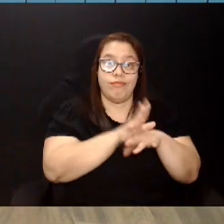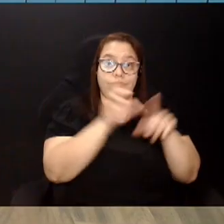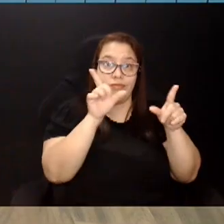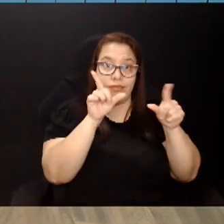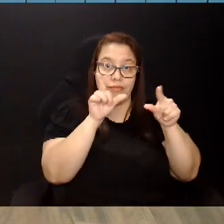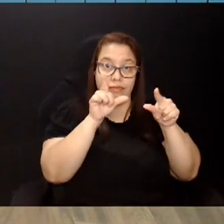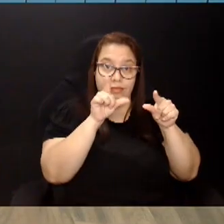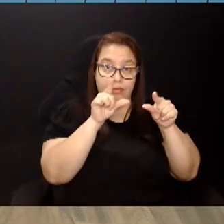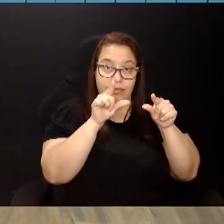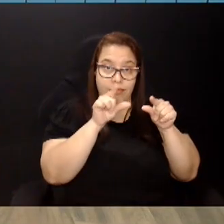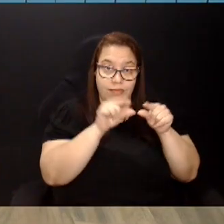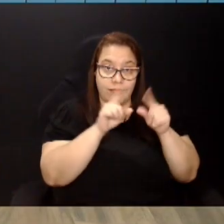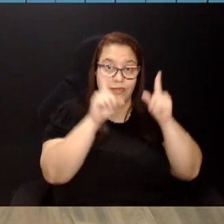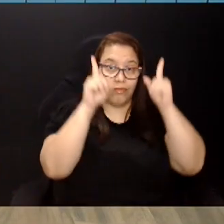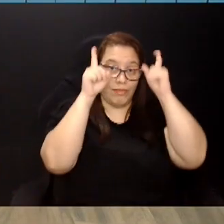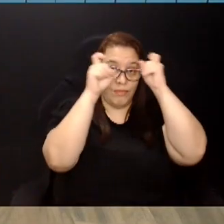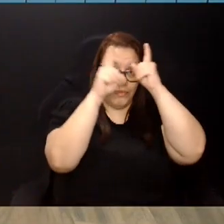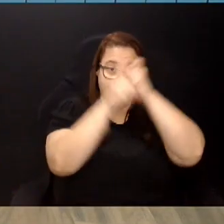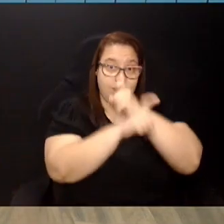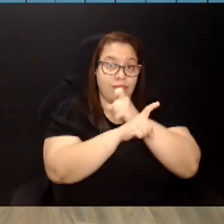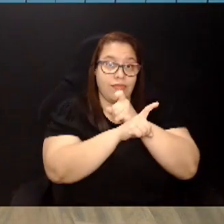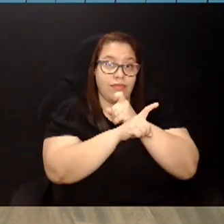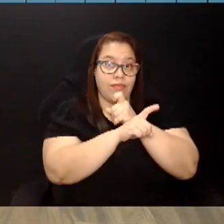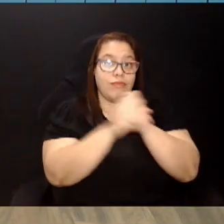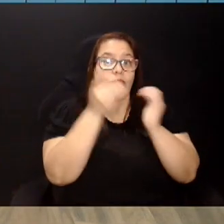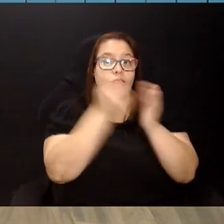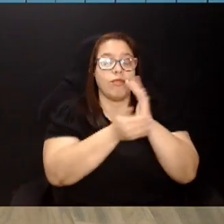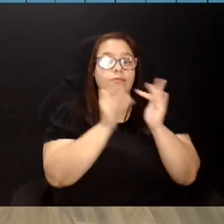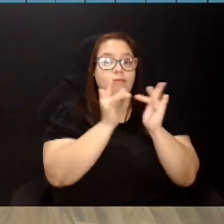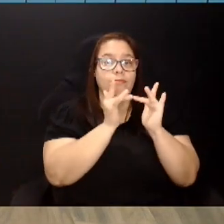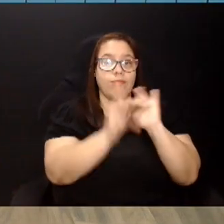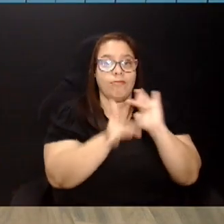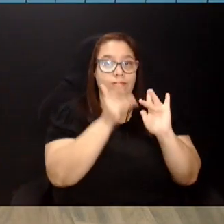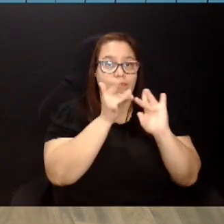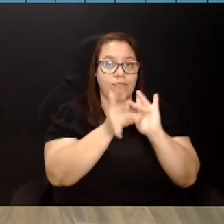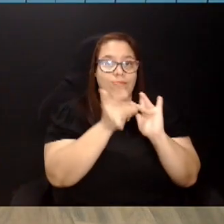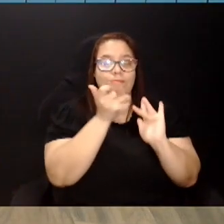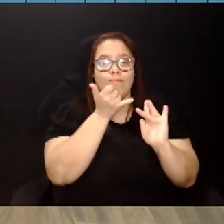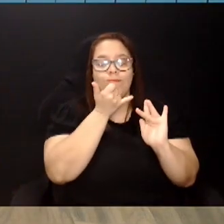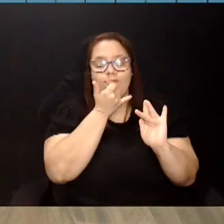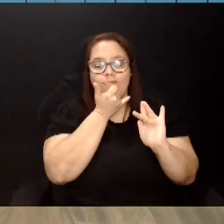essas dificuldades. Nós perdemos o contato do Beto Pereira, deve estar...